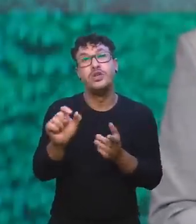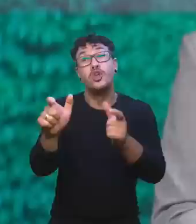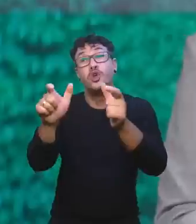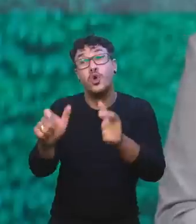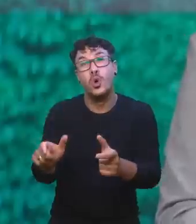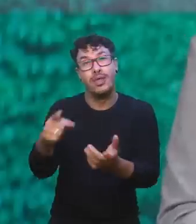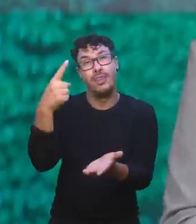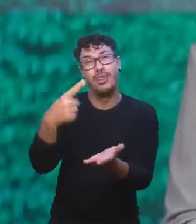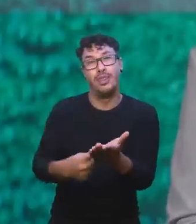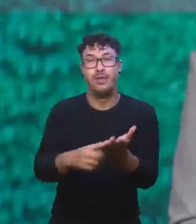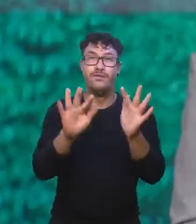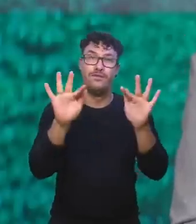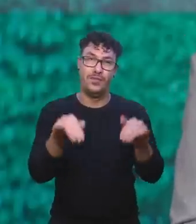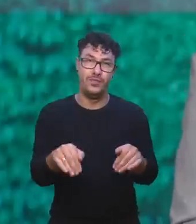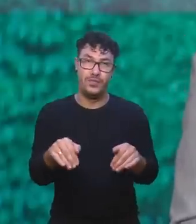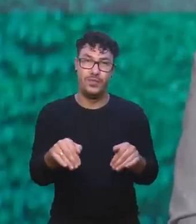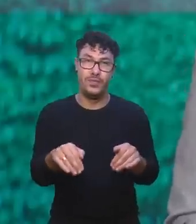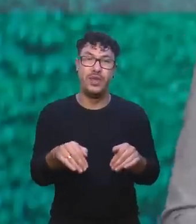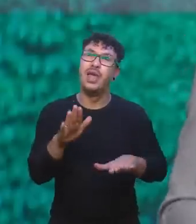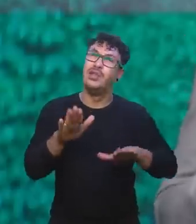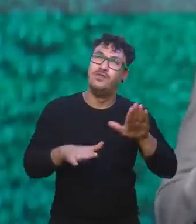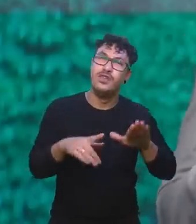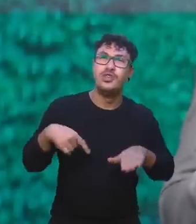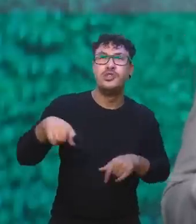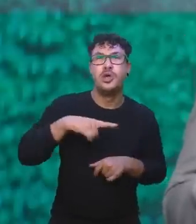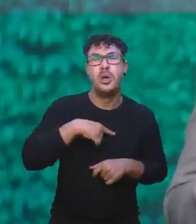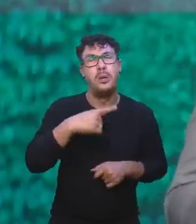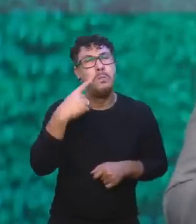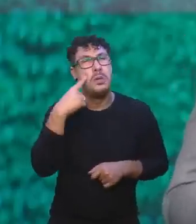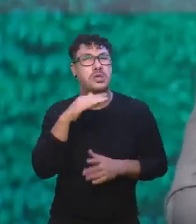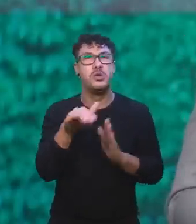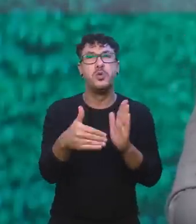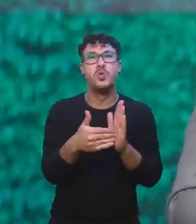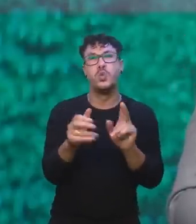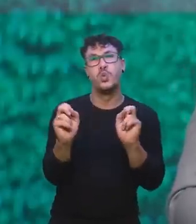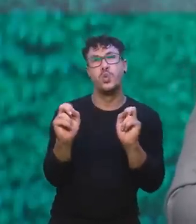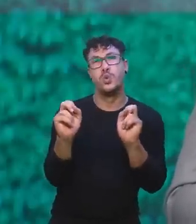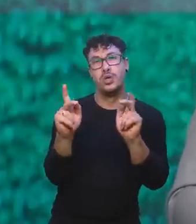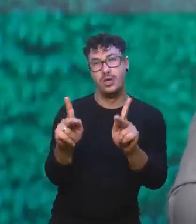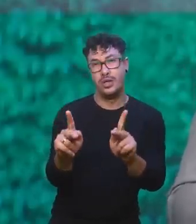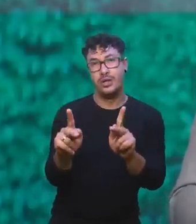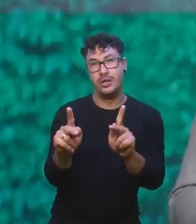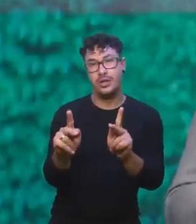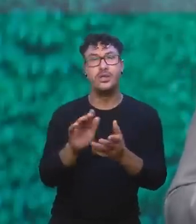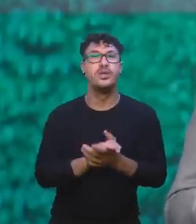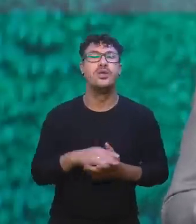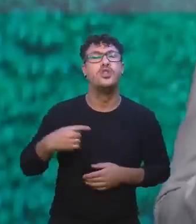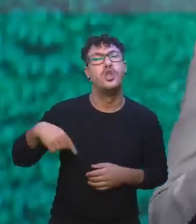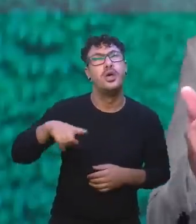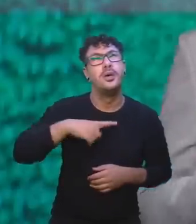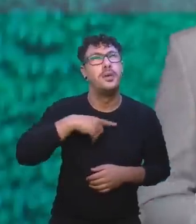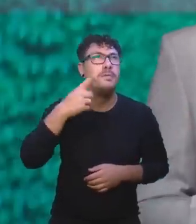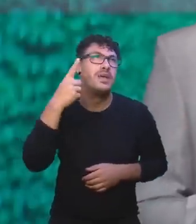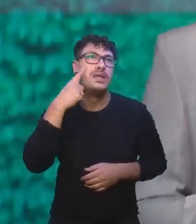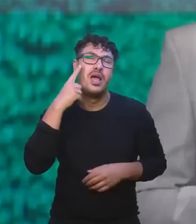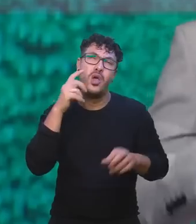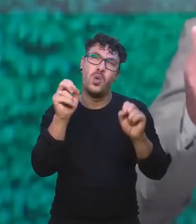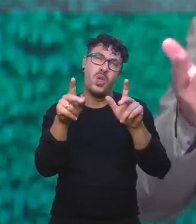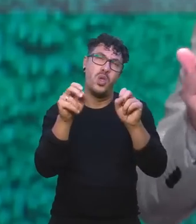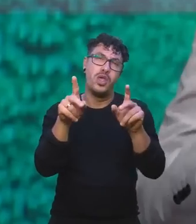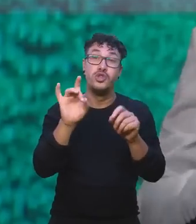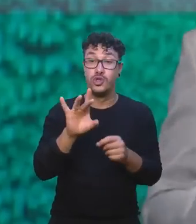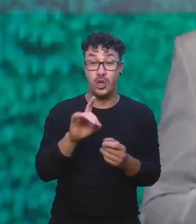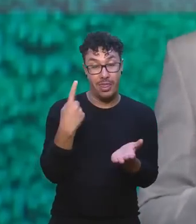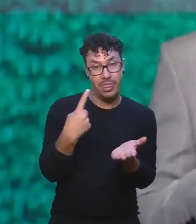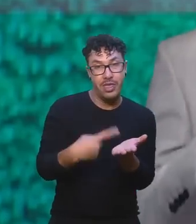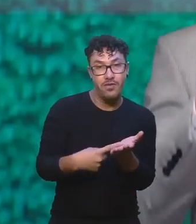dever termina. Porque muitas vezes nós achamos que está tudo ok, que nós estamos dando conta, porque estamos ainda no campo do dever. Não, eu